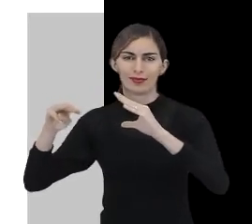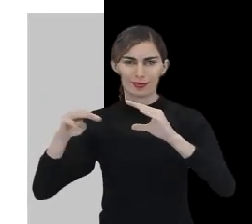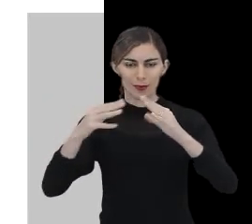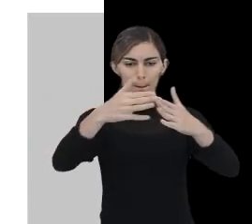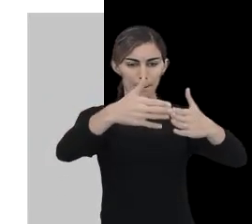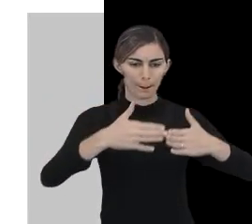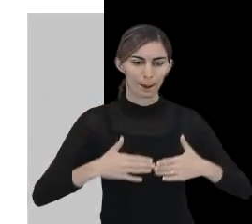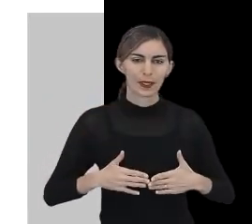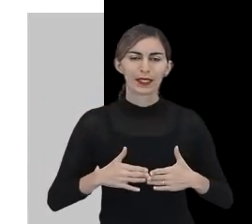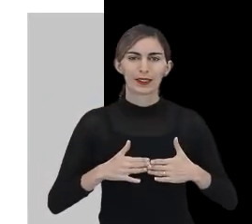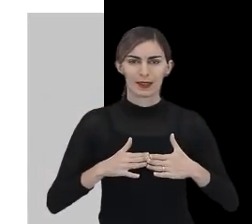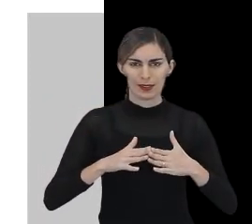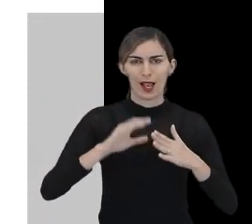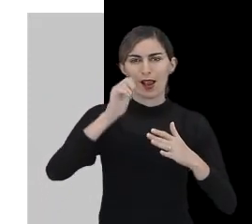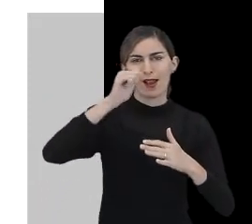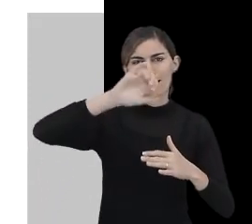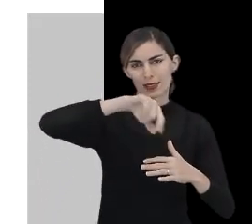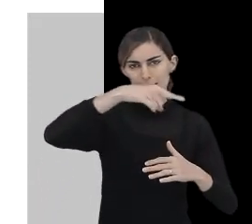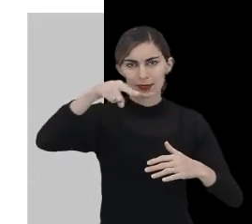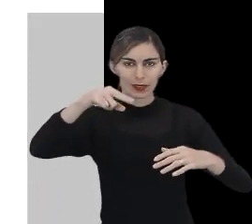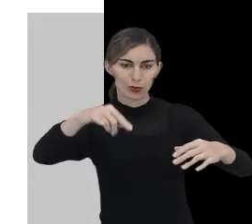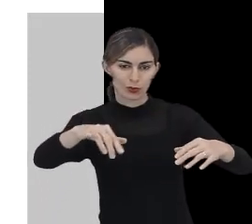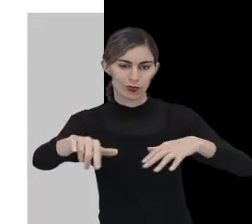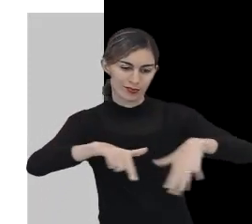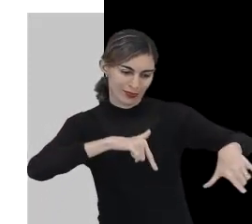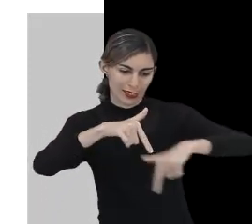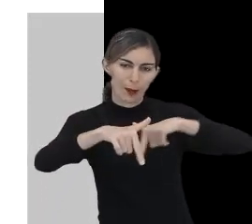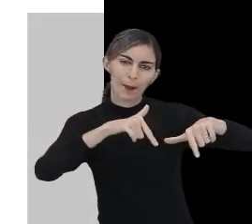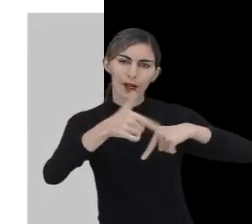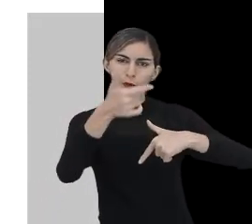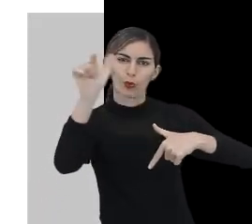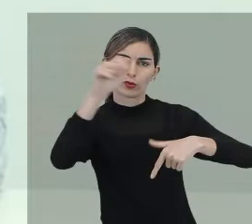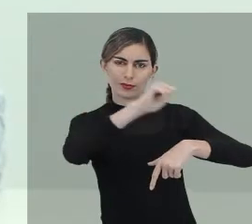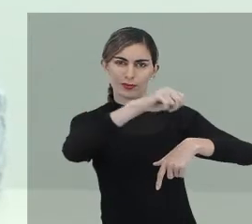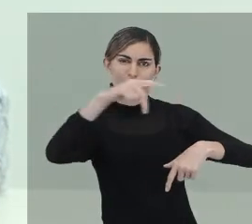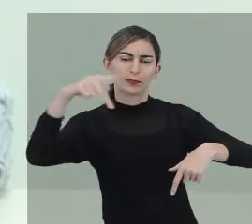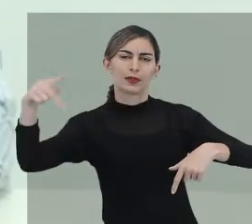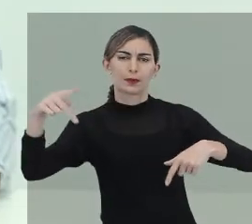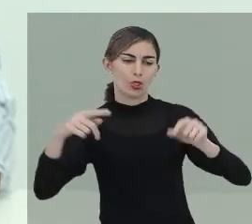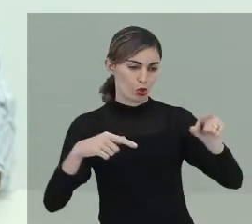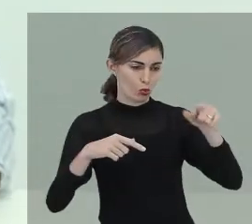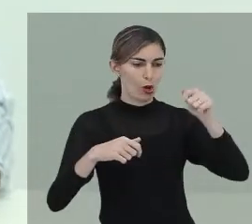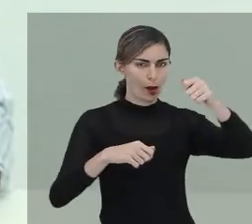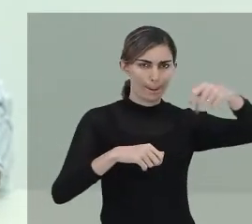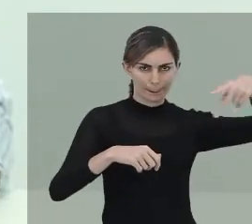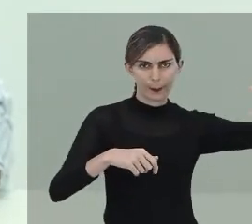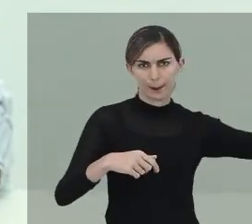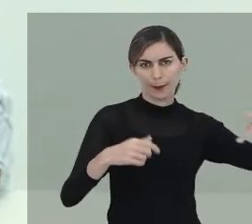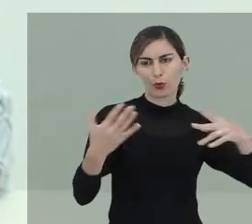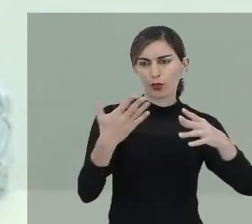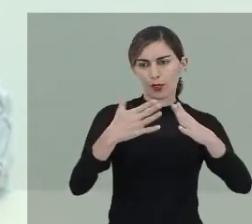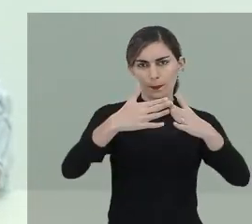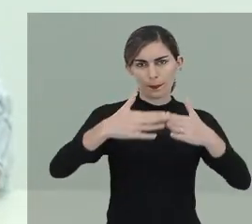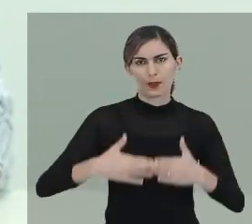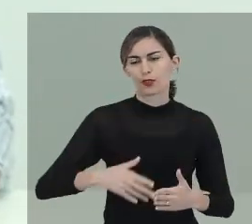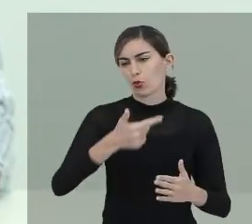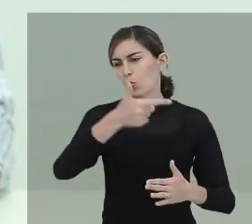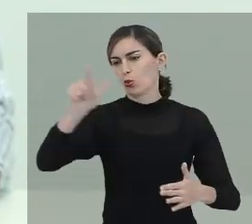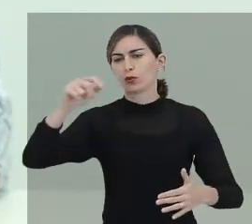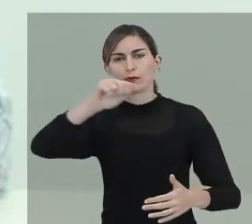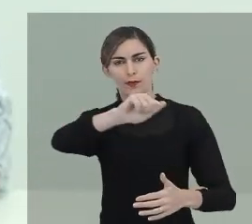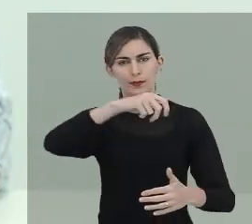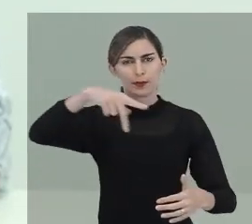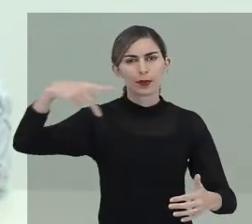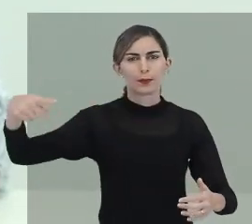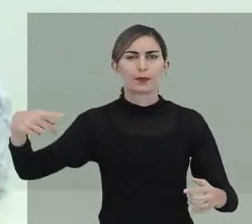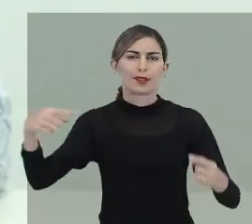para solicitar uma ação de outro componente de aplicativo. Então você está no seu aplicativo e você está solicitando uma ação de